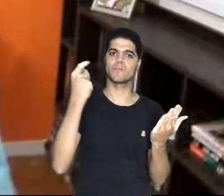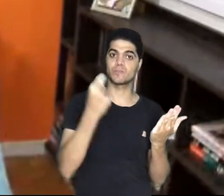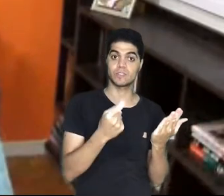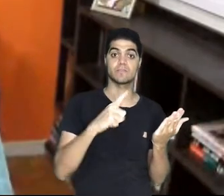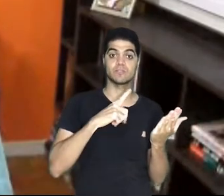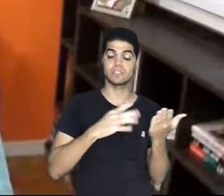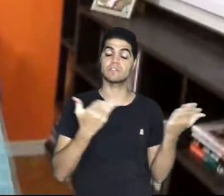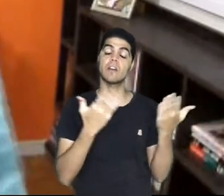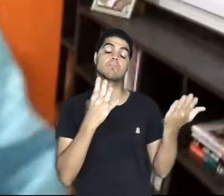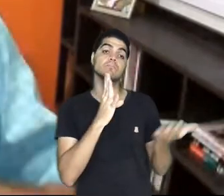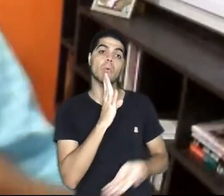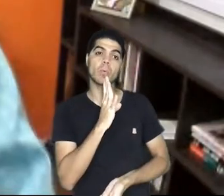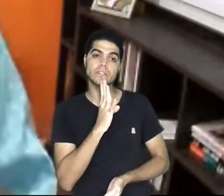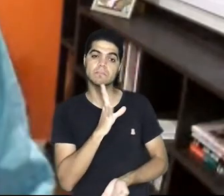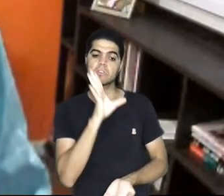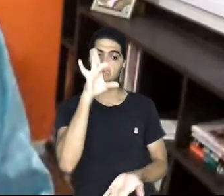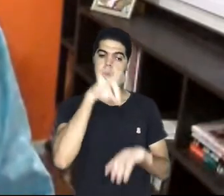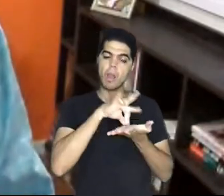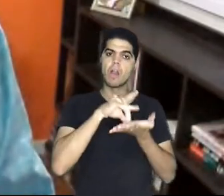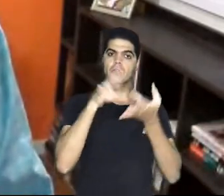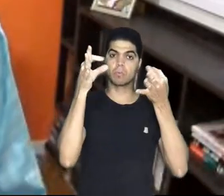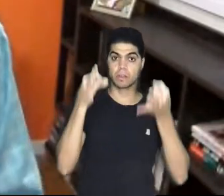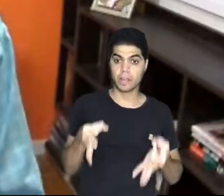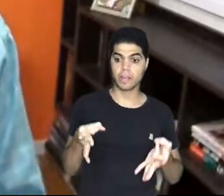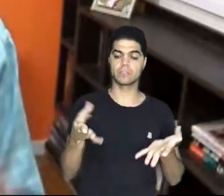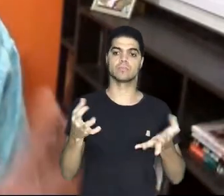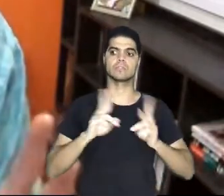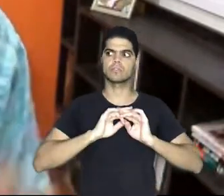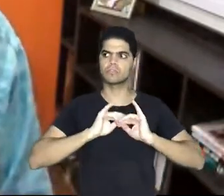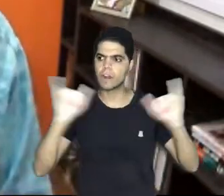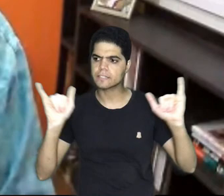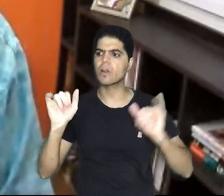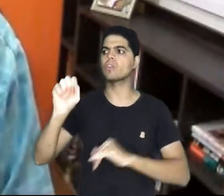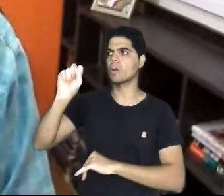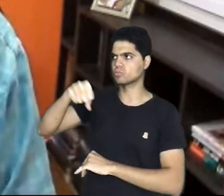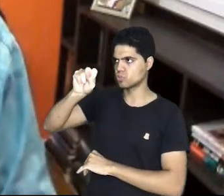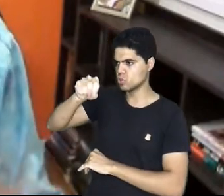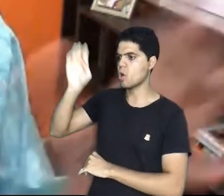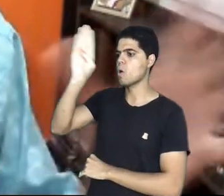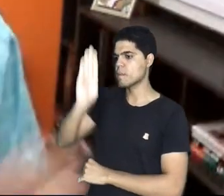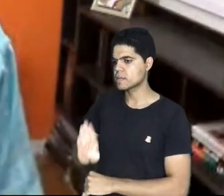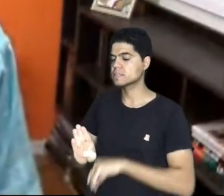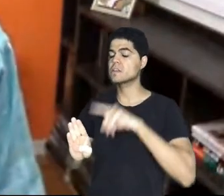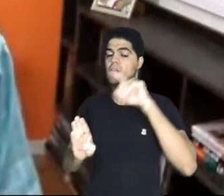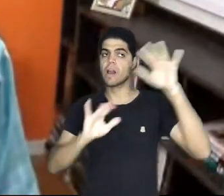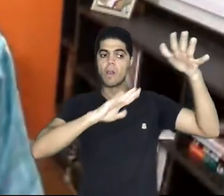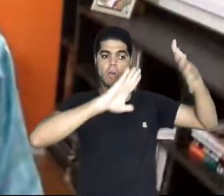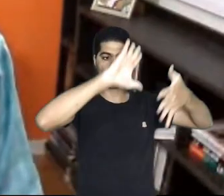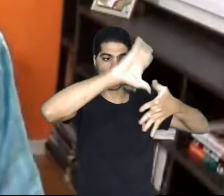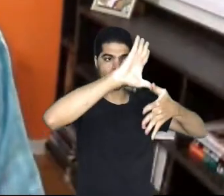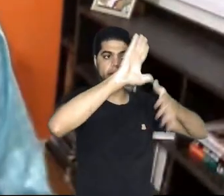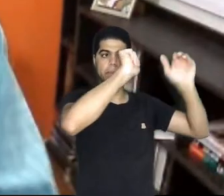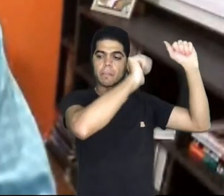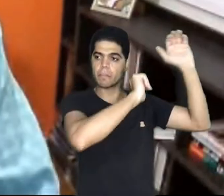sempre num conhecimento concreto da realidade. Uma coisa é dizer, sim, o Brasil se relaciona com a América Espanhola, com a